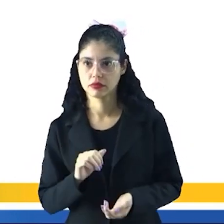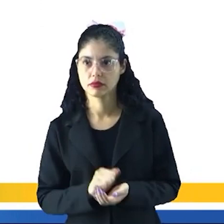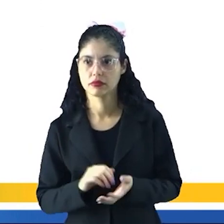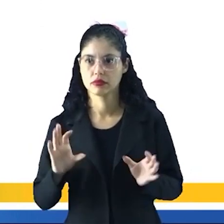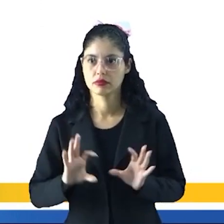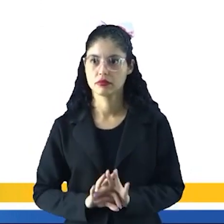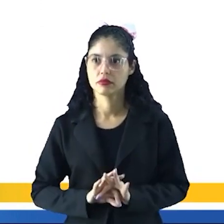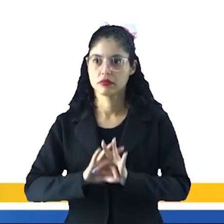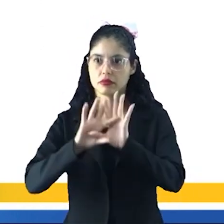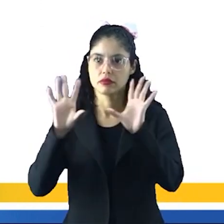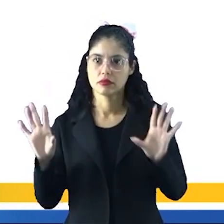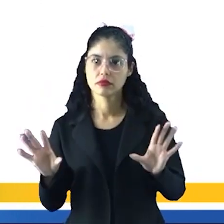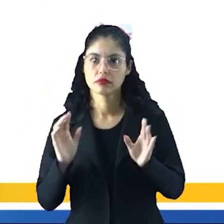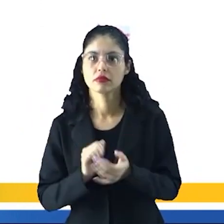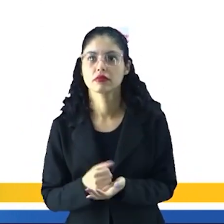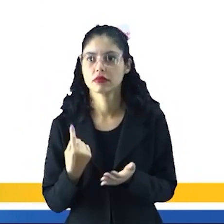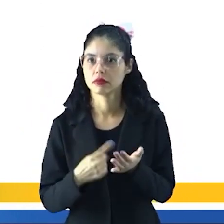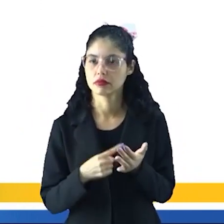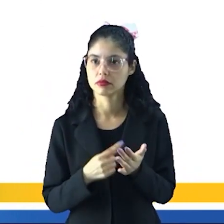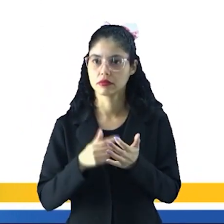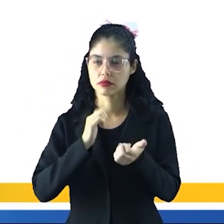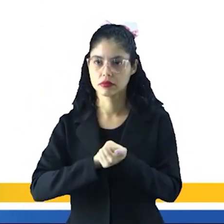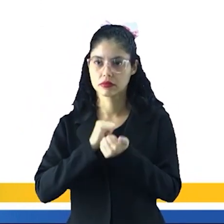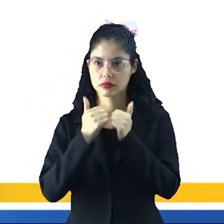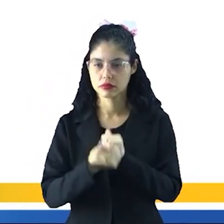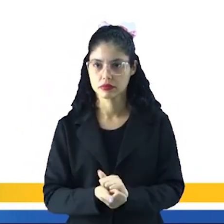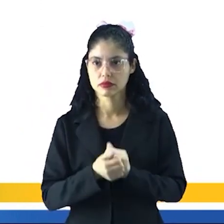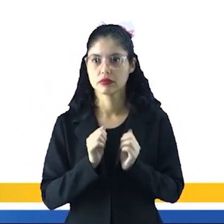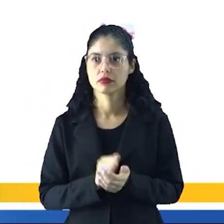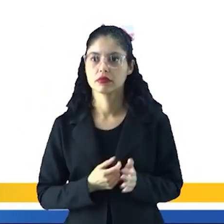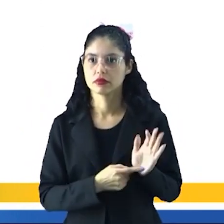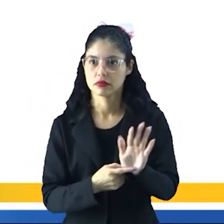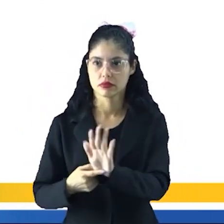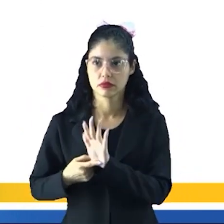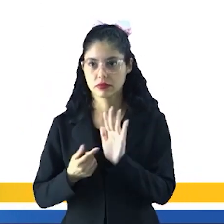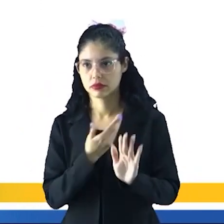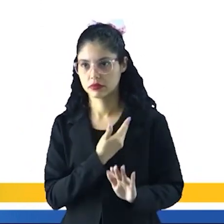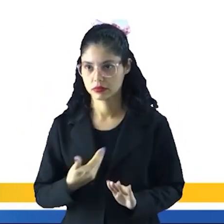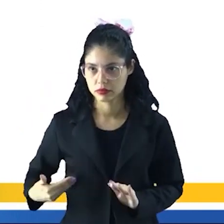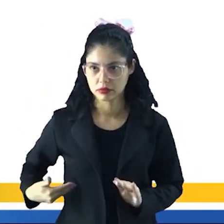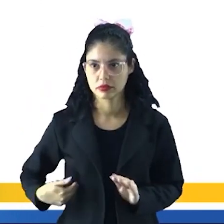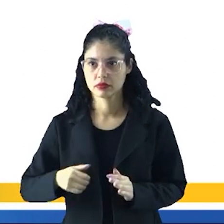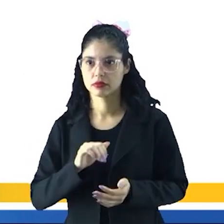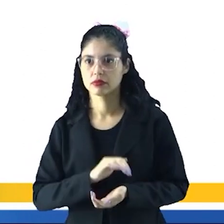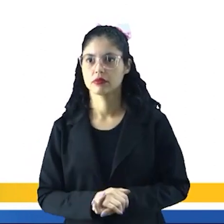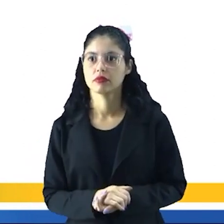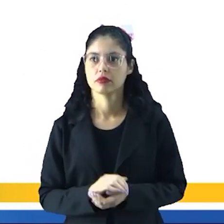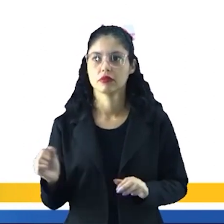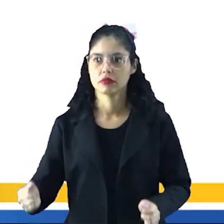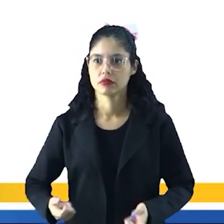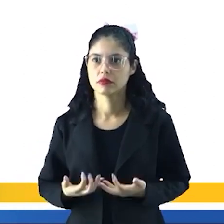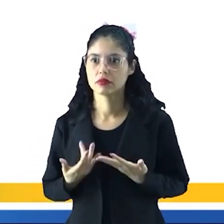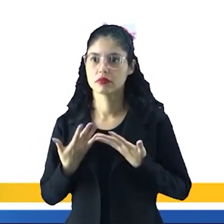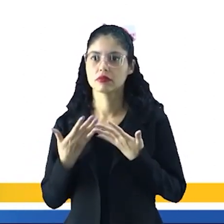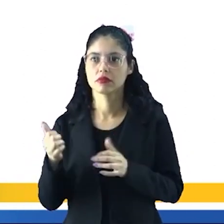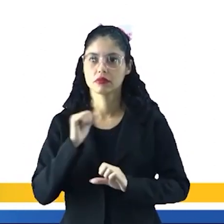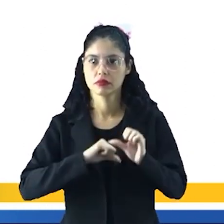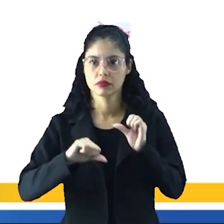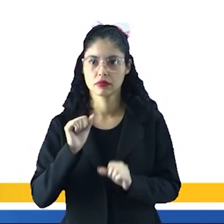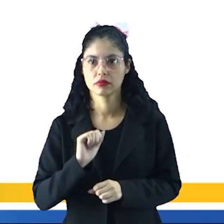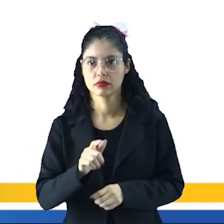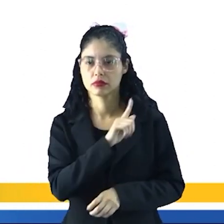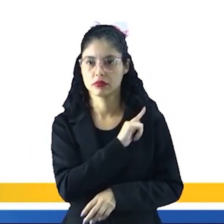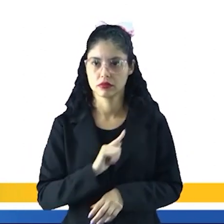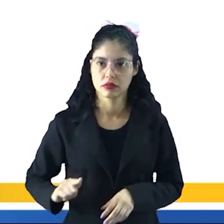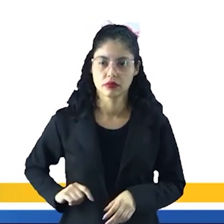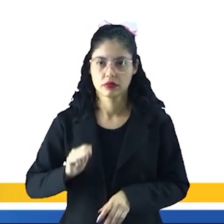pela censura, que liberava o que considerava adequado para ser mostrado ao público.